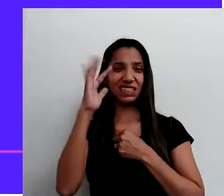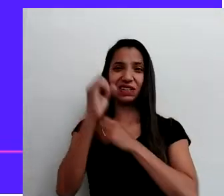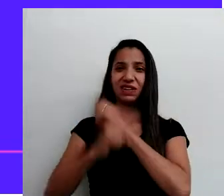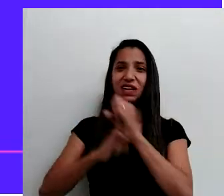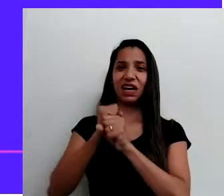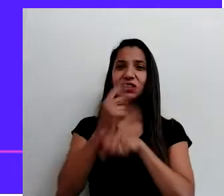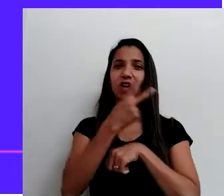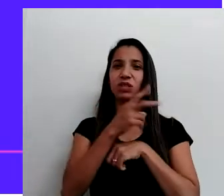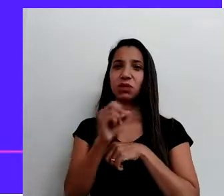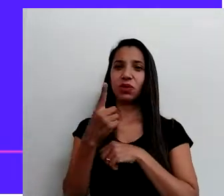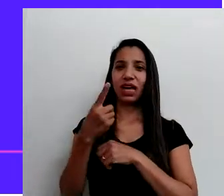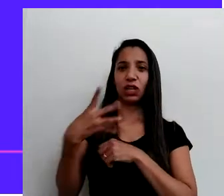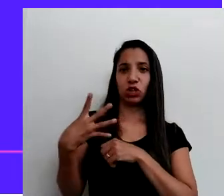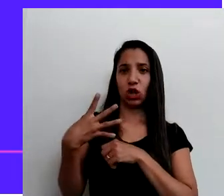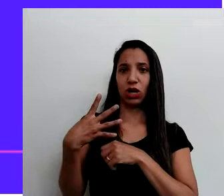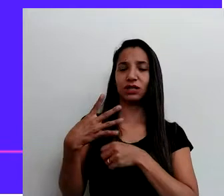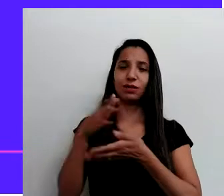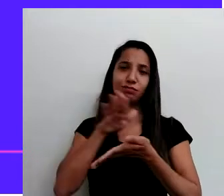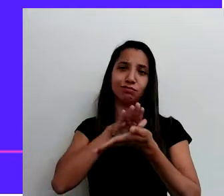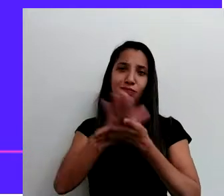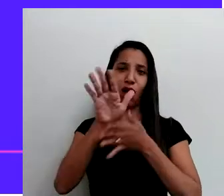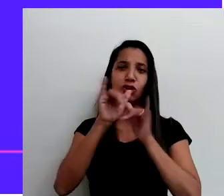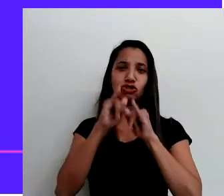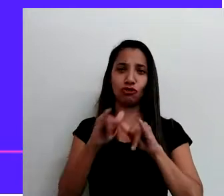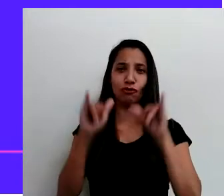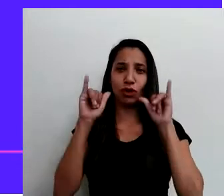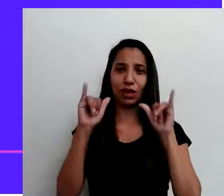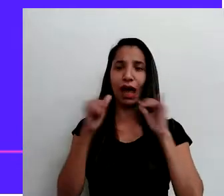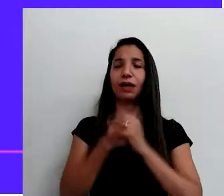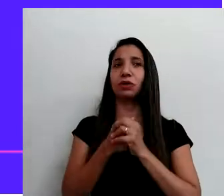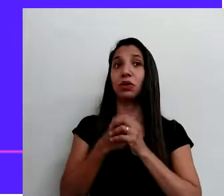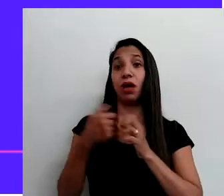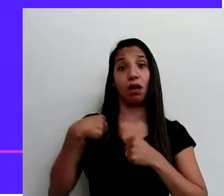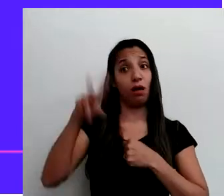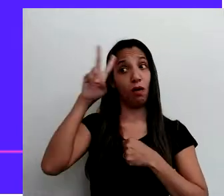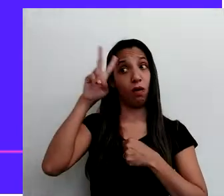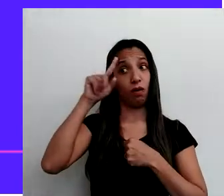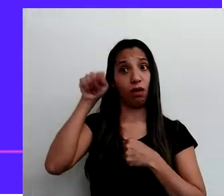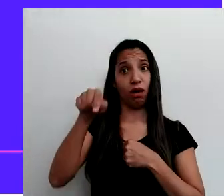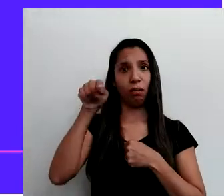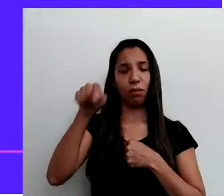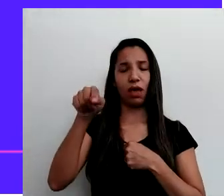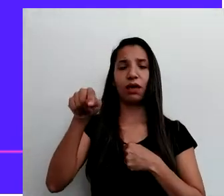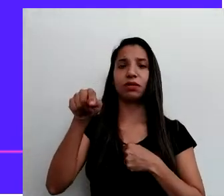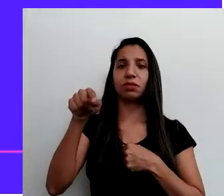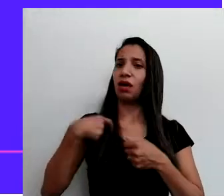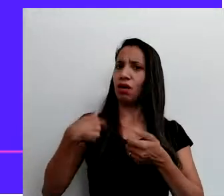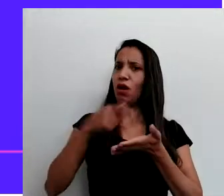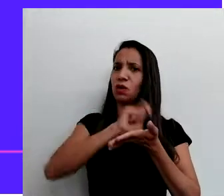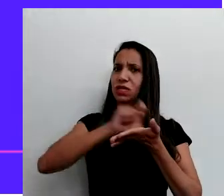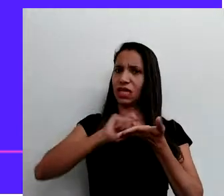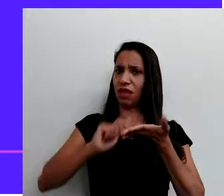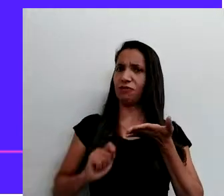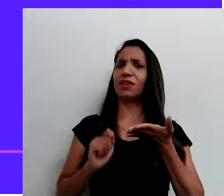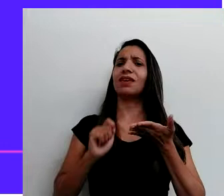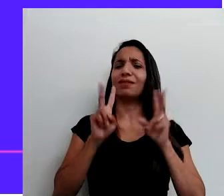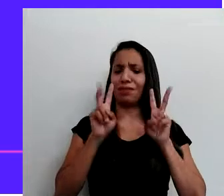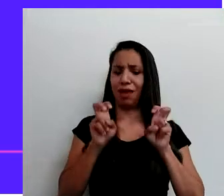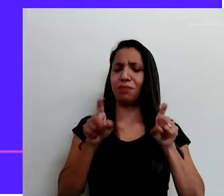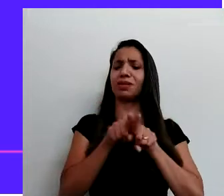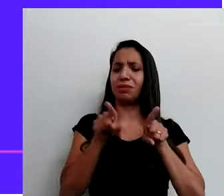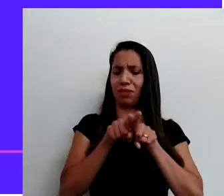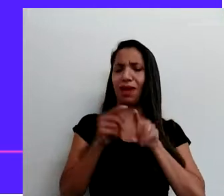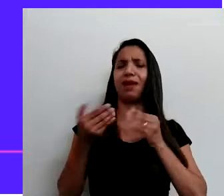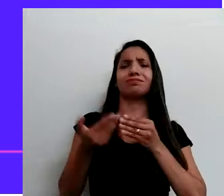foi, porque eu, enfim, me lembrava deles. Bobear, eu mesma escrevi sobre o tema na época. Mas eu